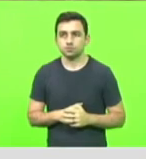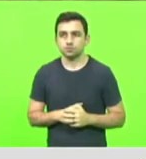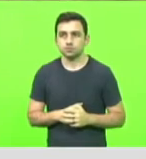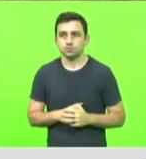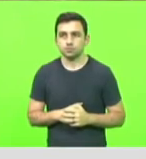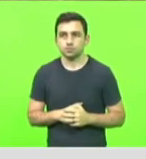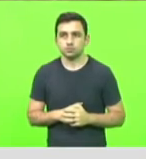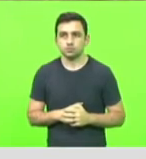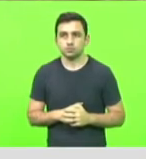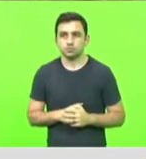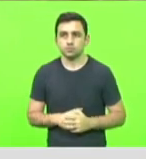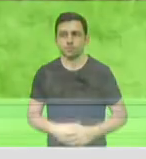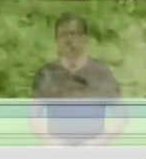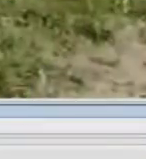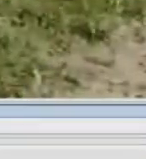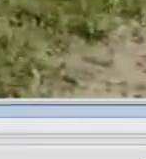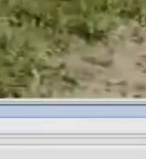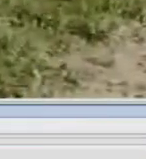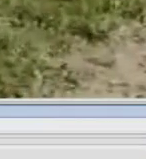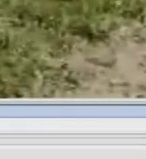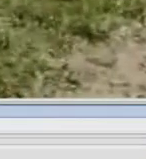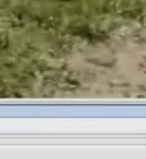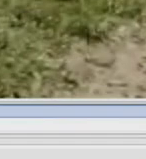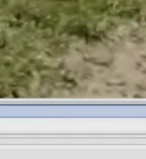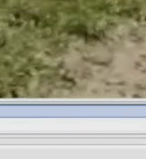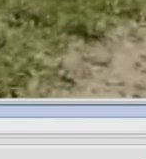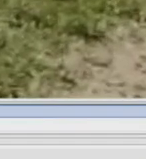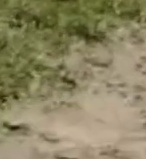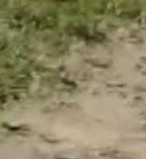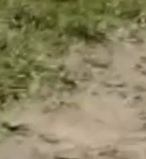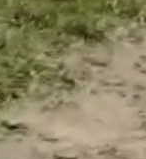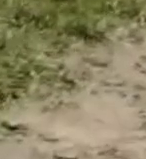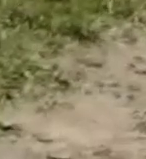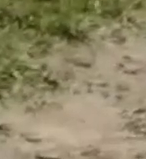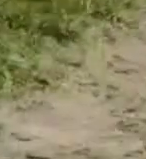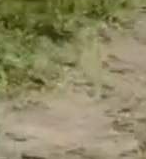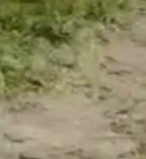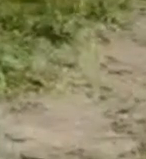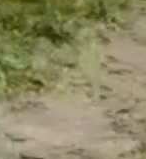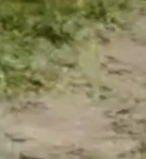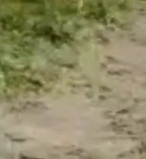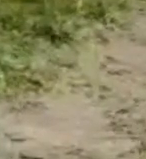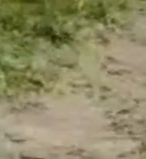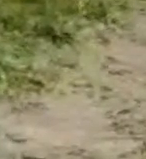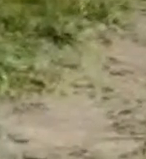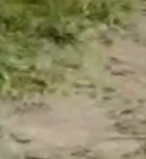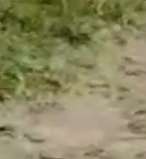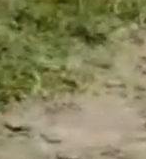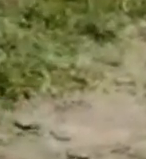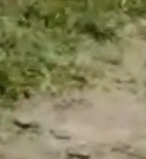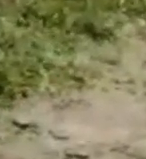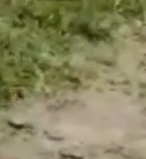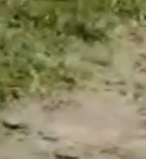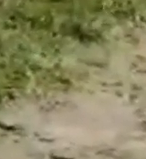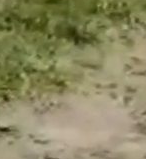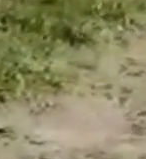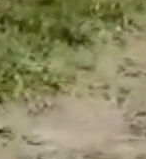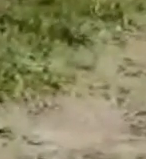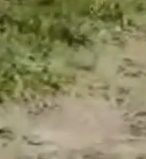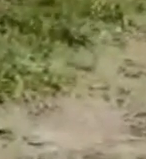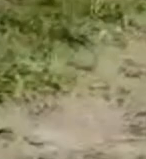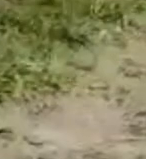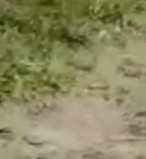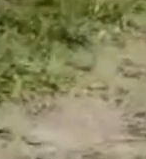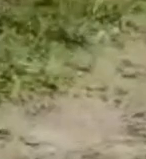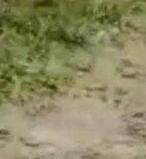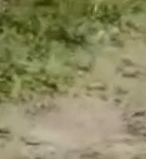do campo, ele passa trabalho para criar os animais, tem que brincar, tem que fazer exame, a gente paga a ração